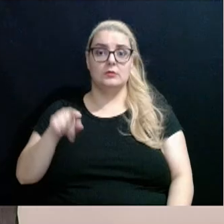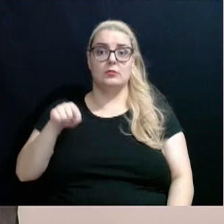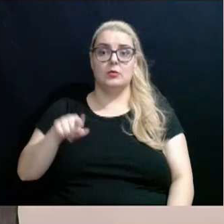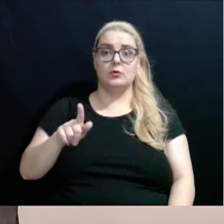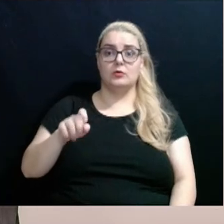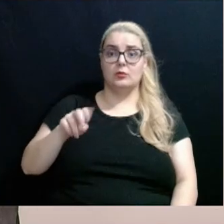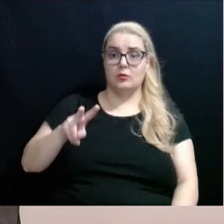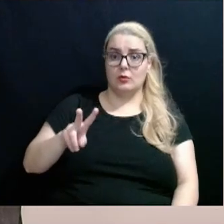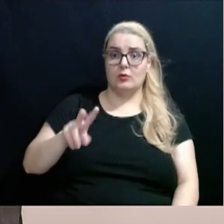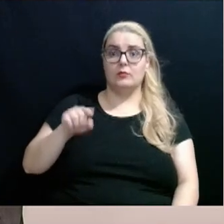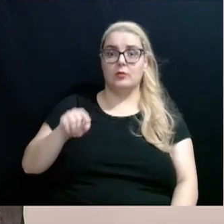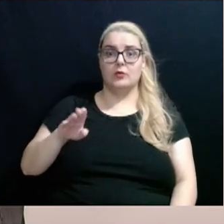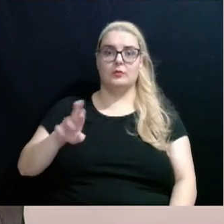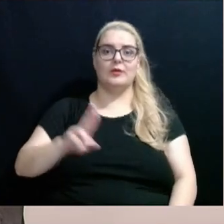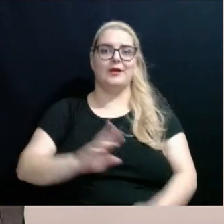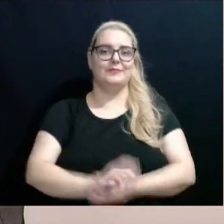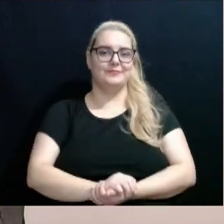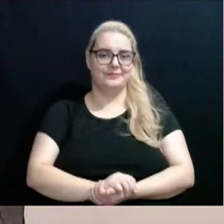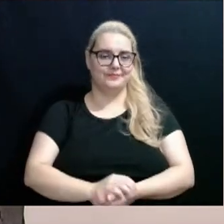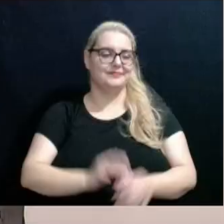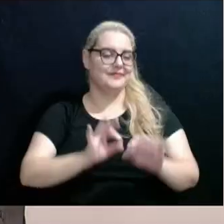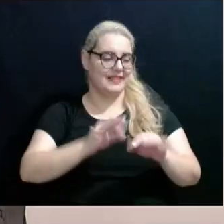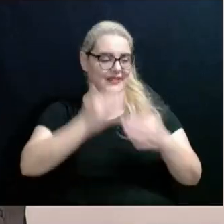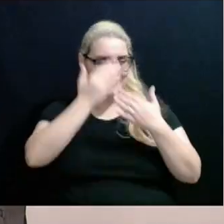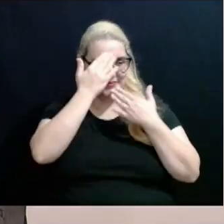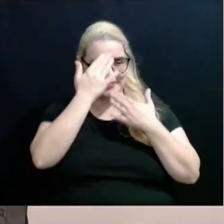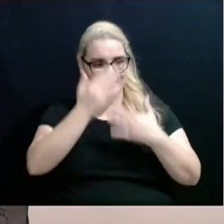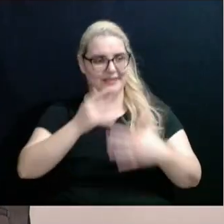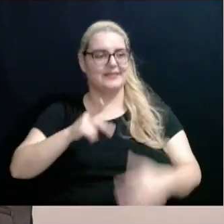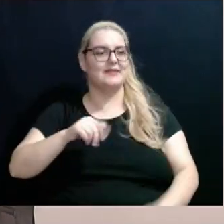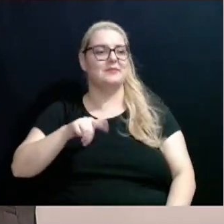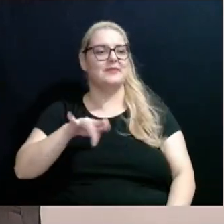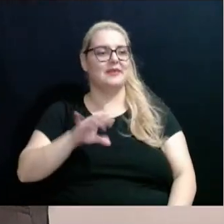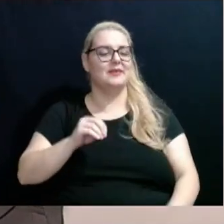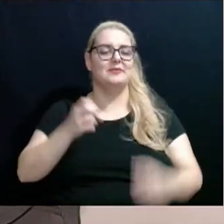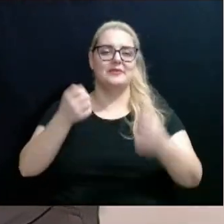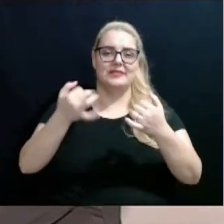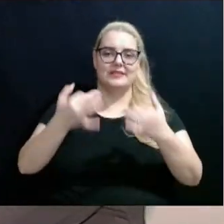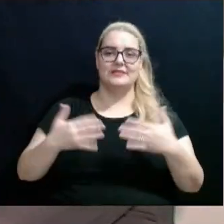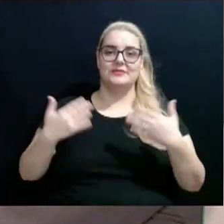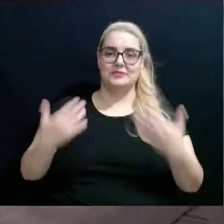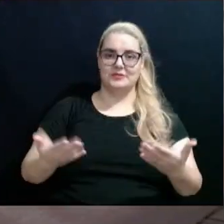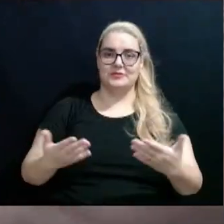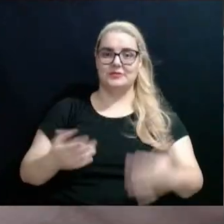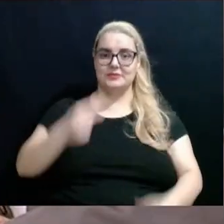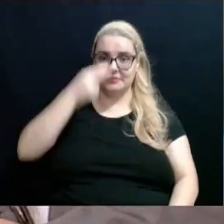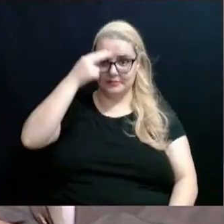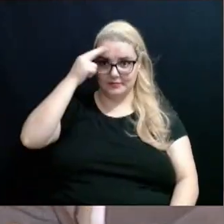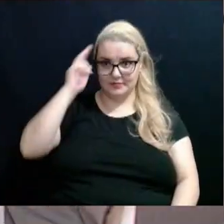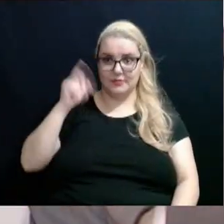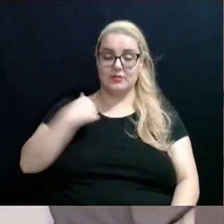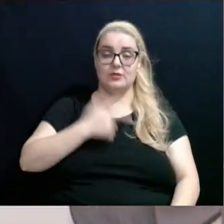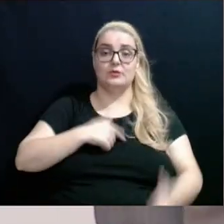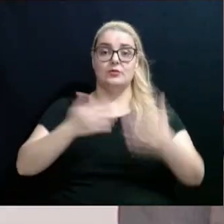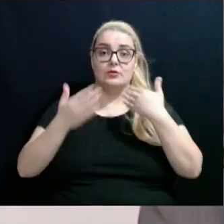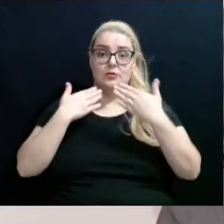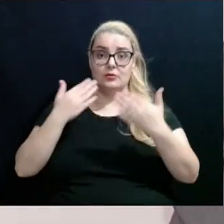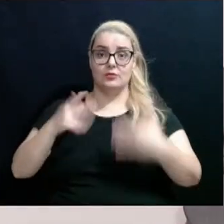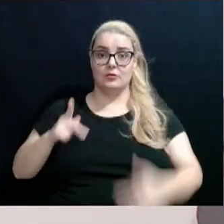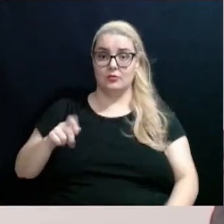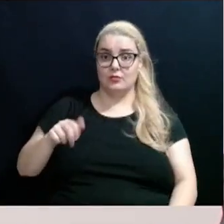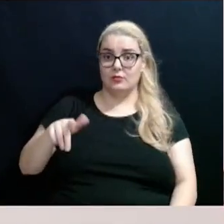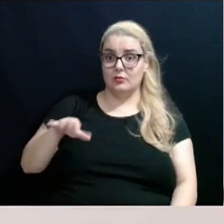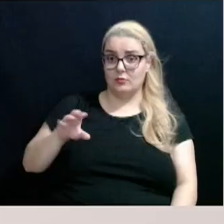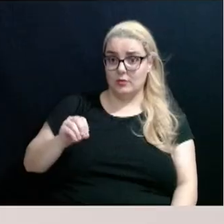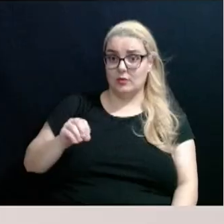procon.campinas.sp.gov.br. Tá certo, então, muito obrigada, Paulo, pelas explicações. Tá aí, então, Gabriel, a gente conversou com o Paulo Giglio,